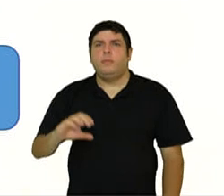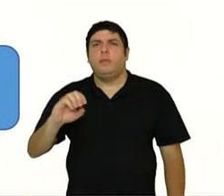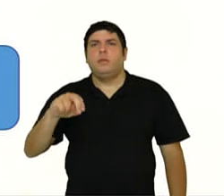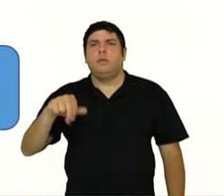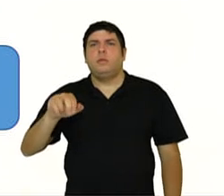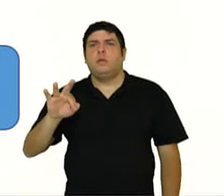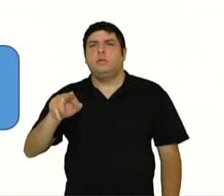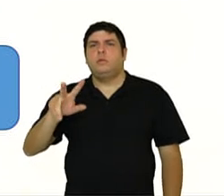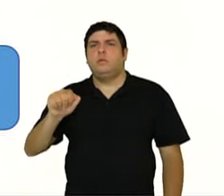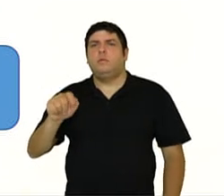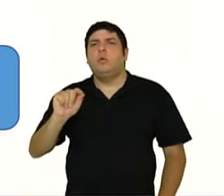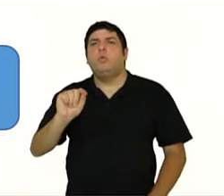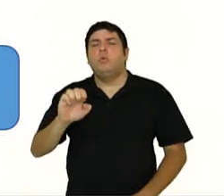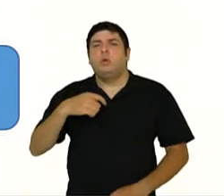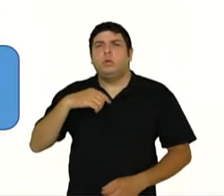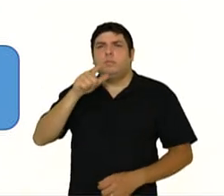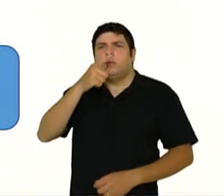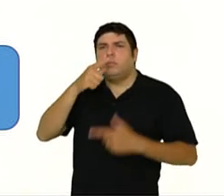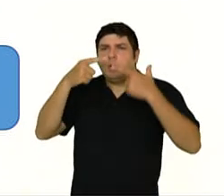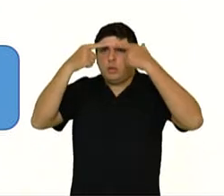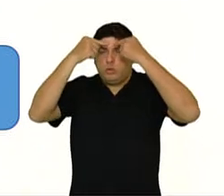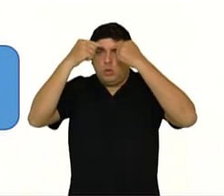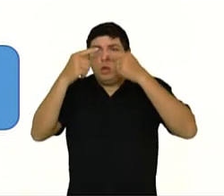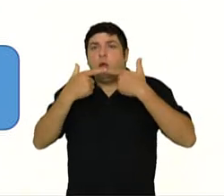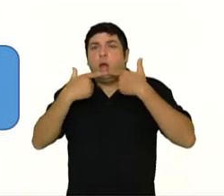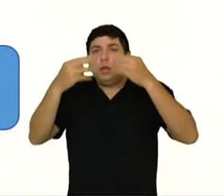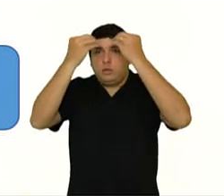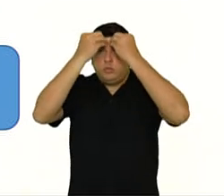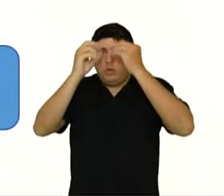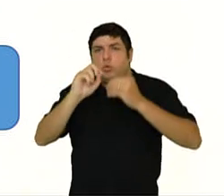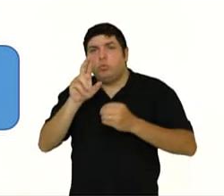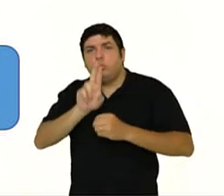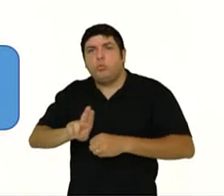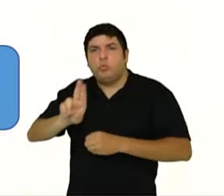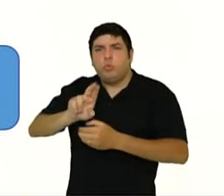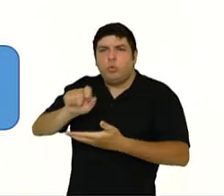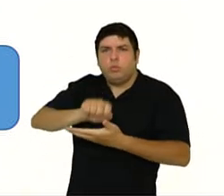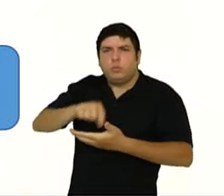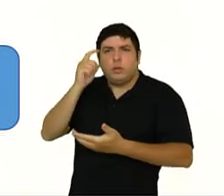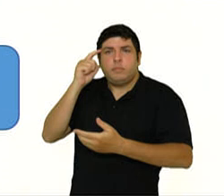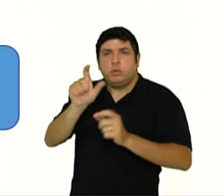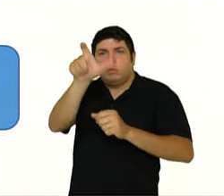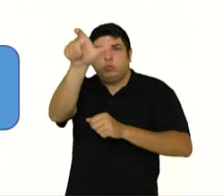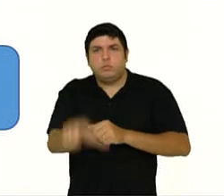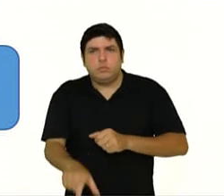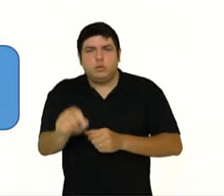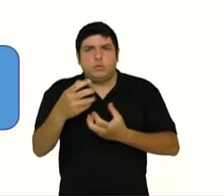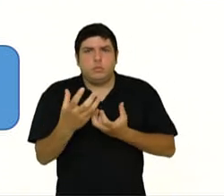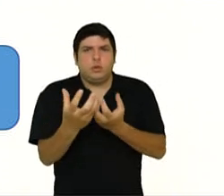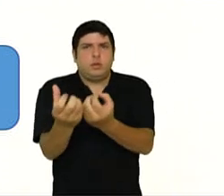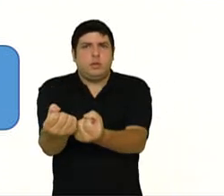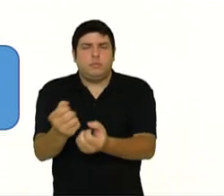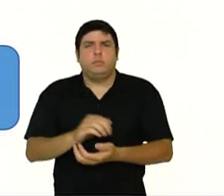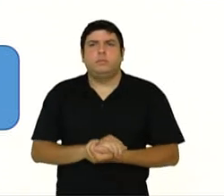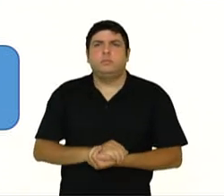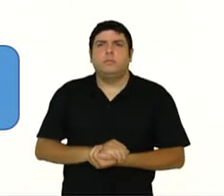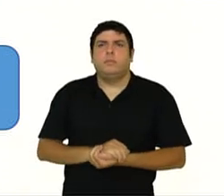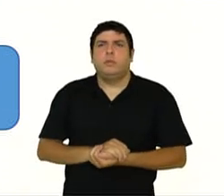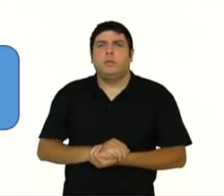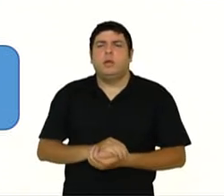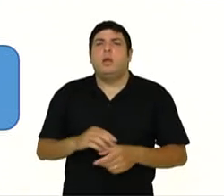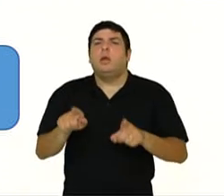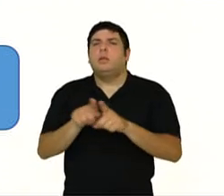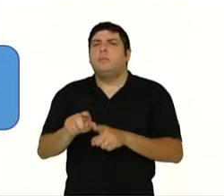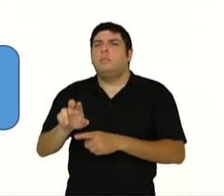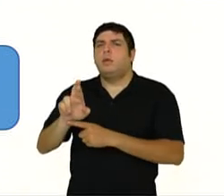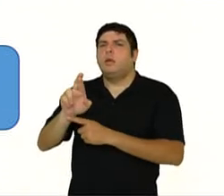quando a linguagem eu uso pensando na pessoa que vai receber essa mensagem, tá? Além disso, existe a função